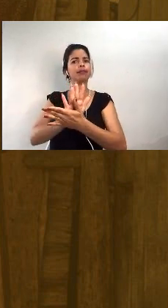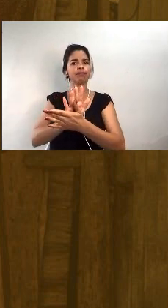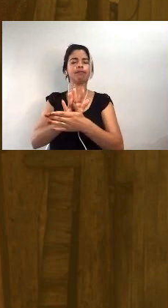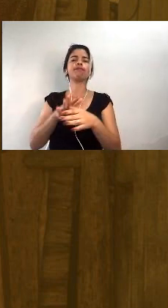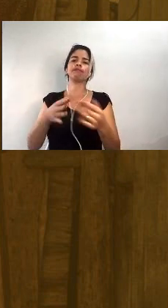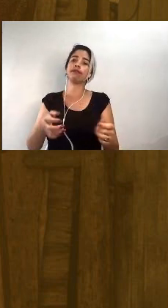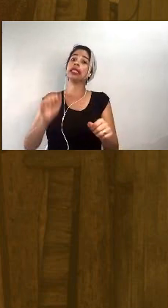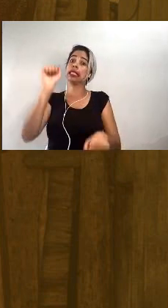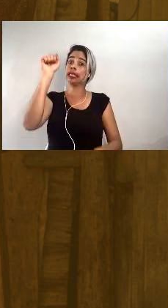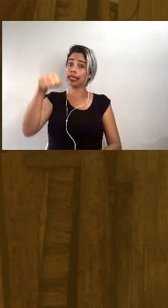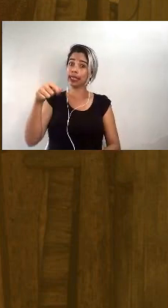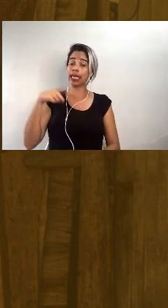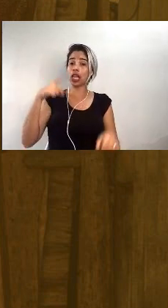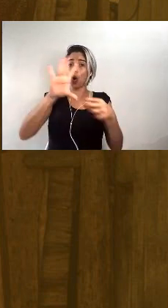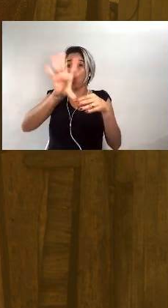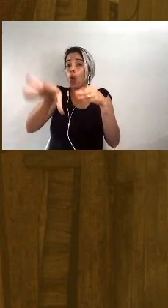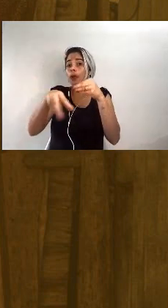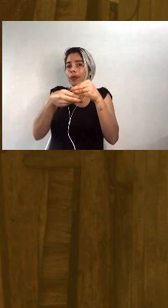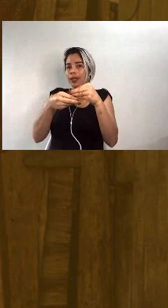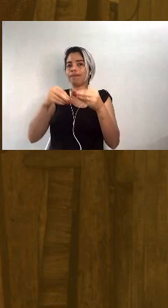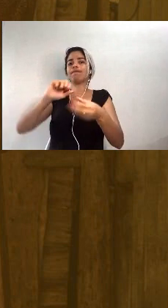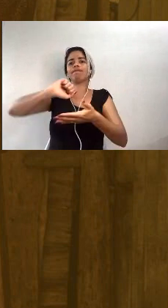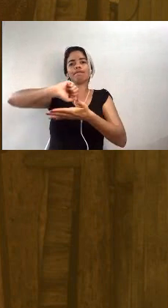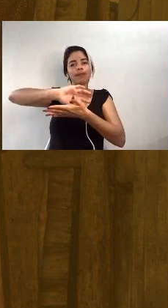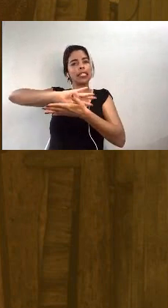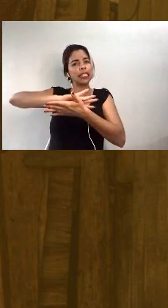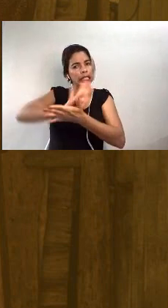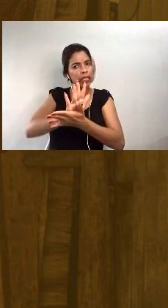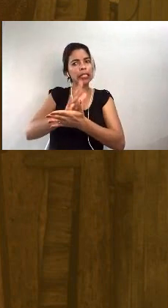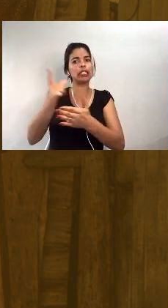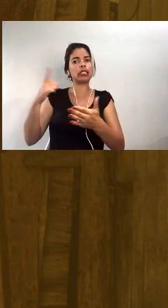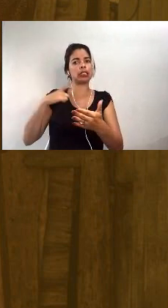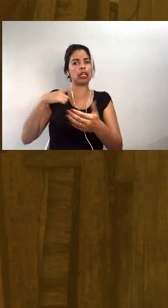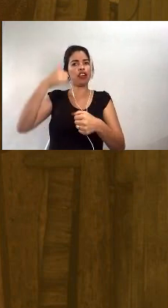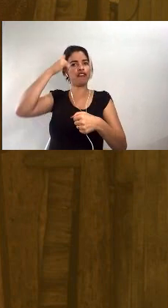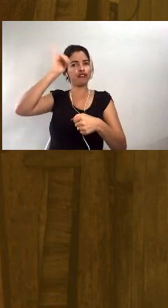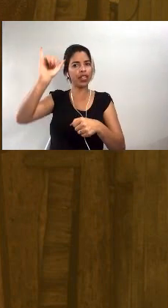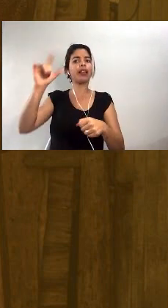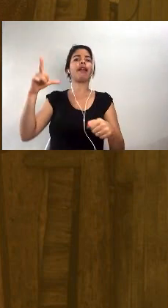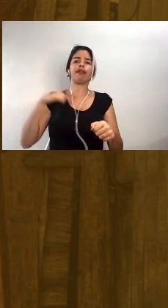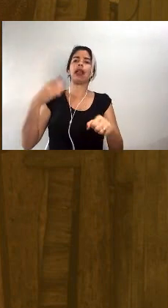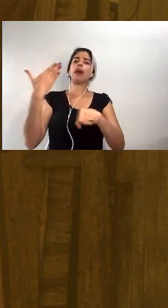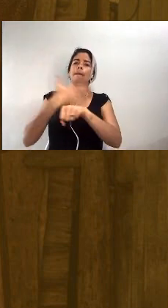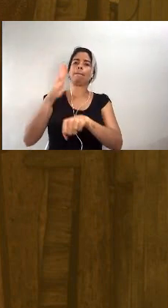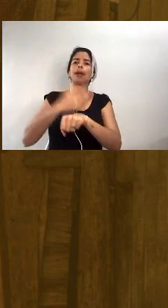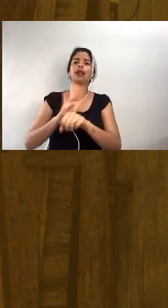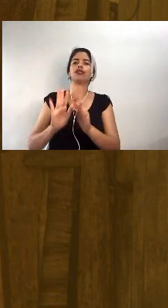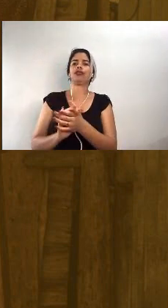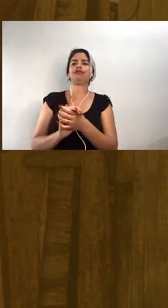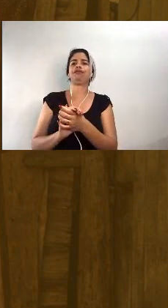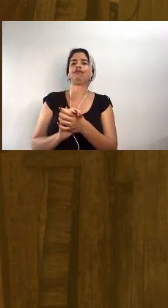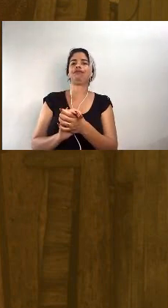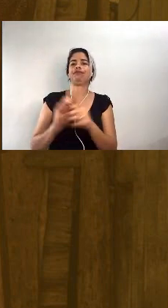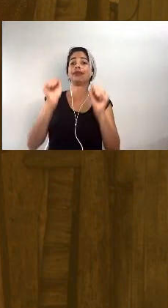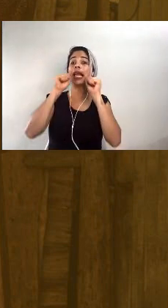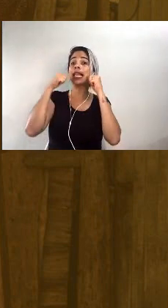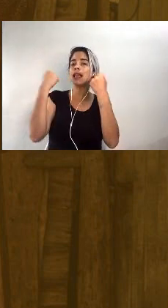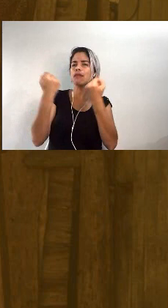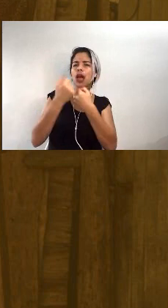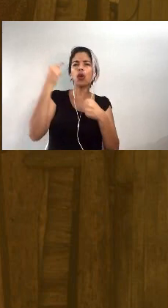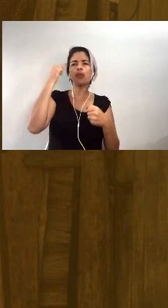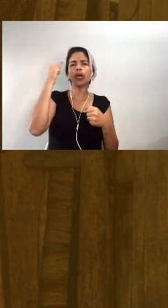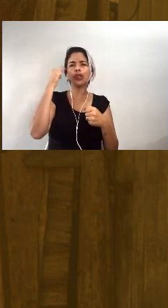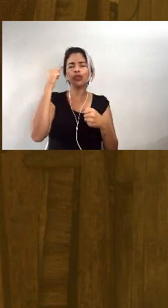resistência, lutas e práticas antirracistas. Eu acho que dentro do seminário, quando foi pensado, a ideia era justamente, diante